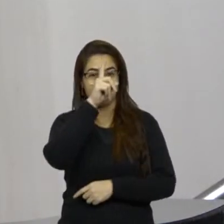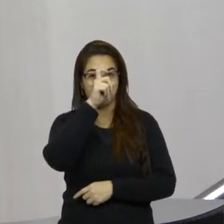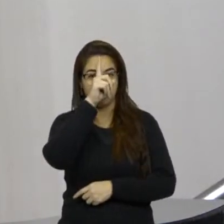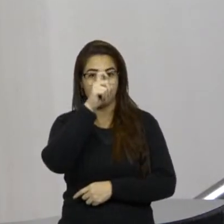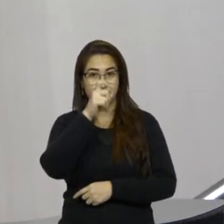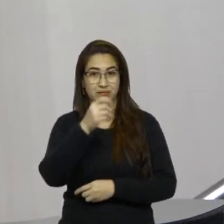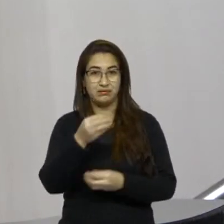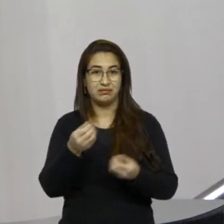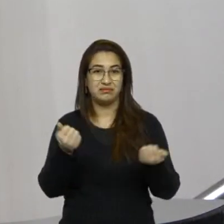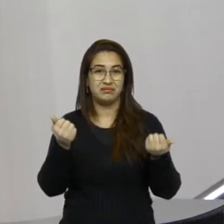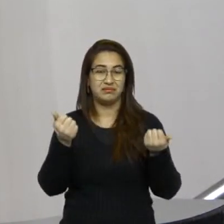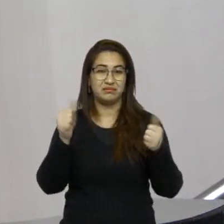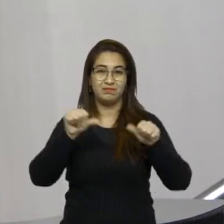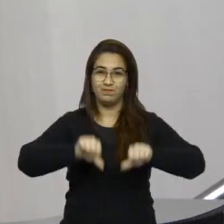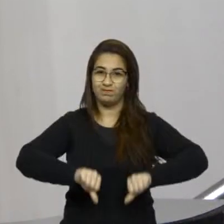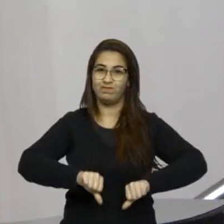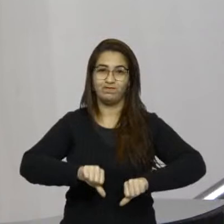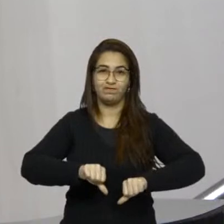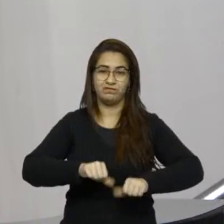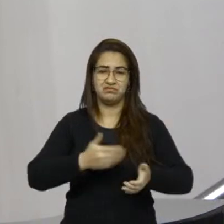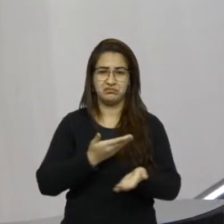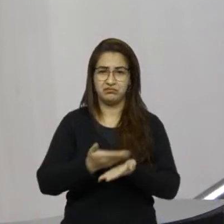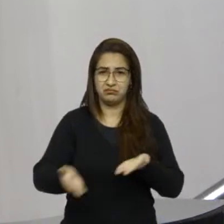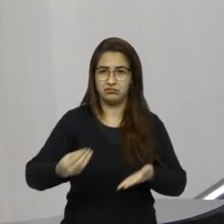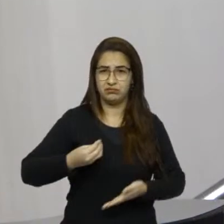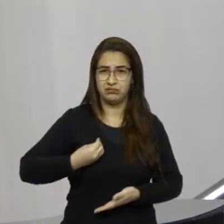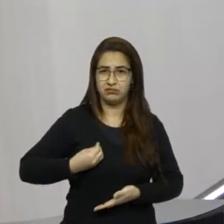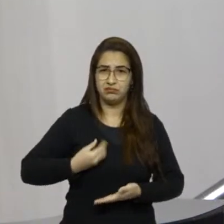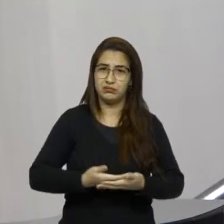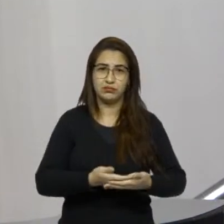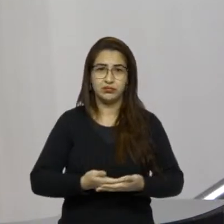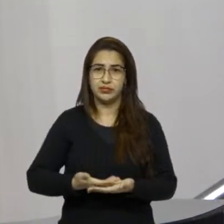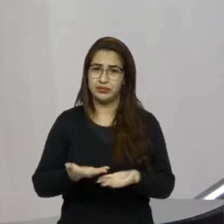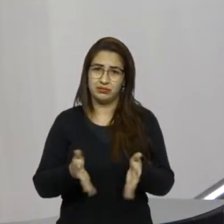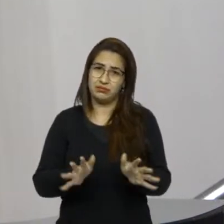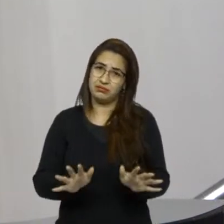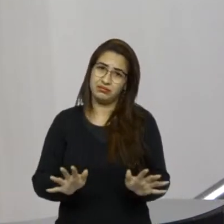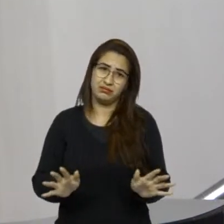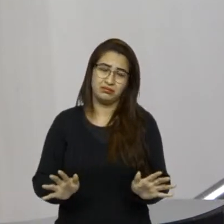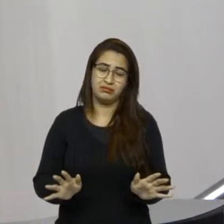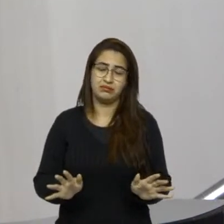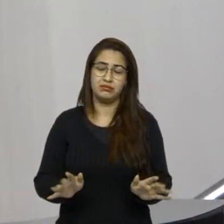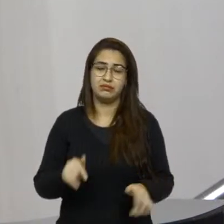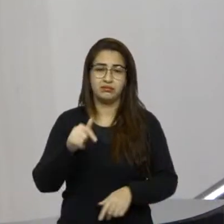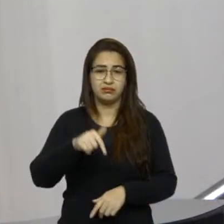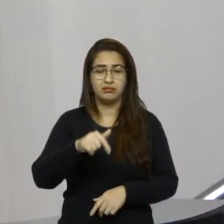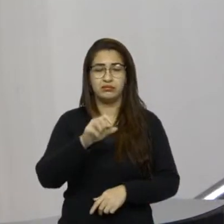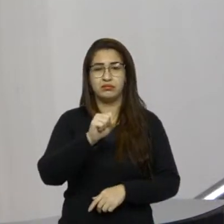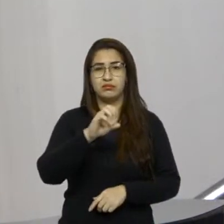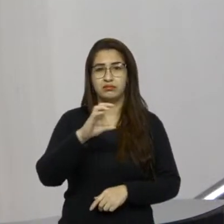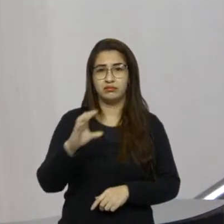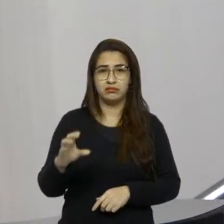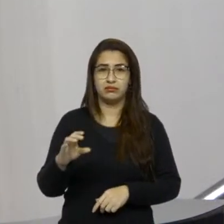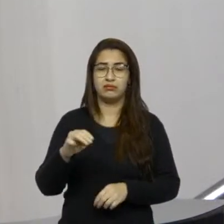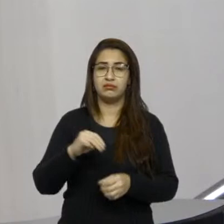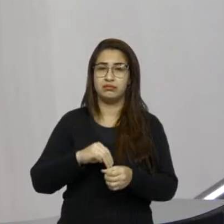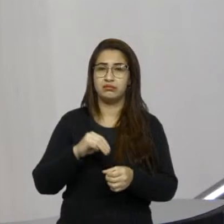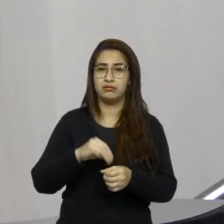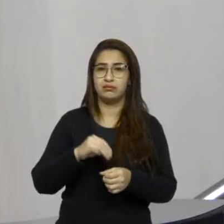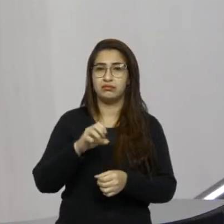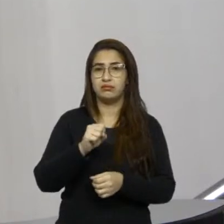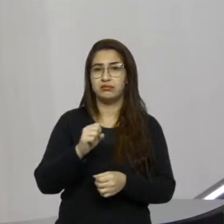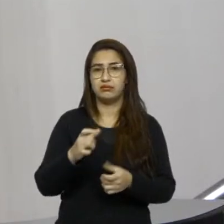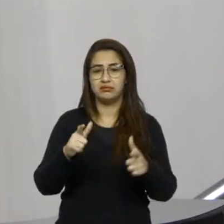Né? E nós não queremos perder vidas de crianças, de bebês, de inocentes em nosso estado, em nossa cidade, em nosso município, em lugar